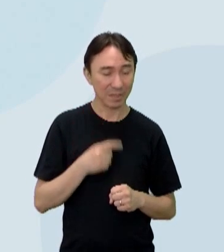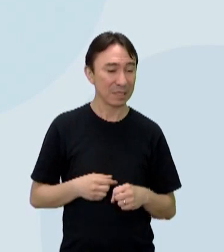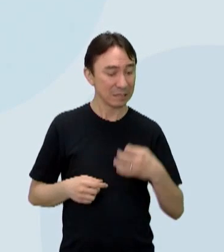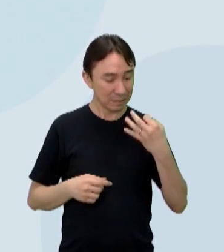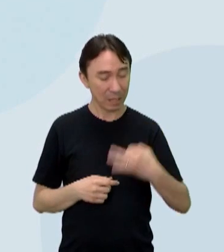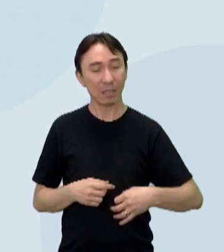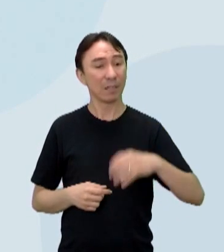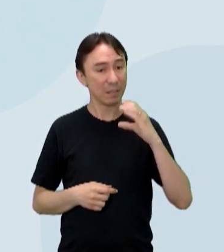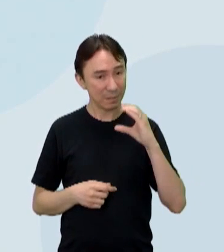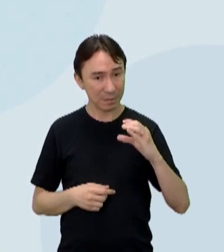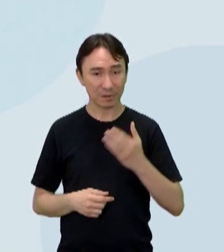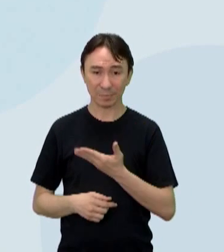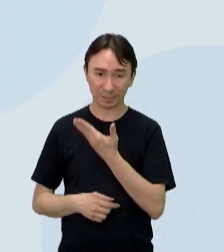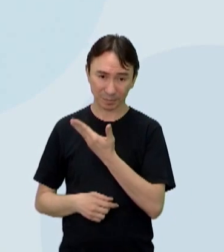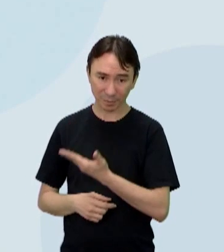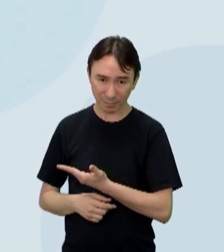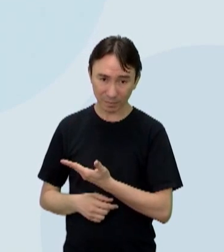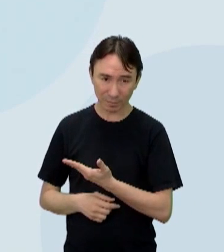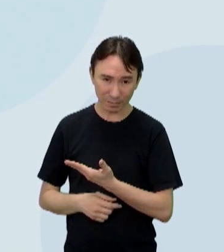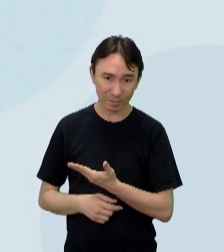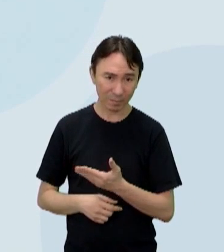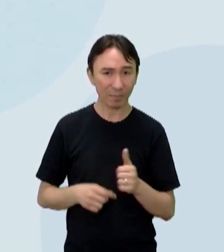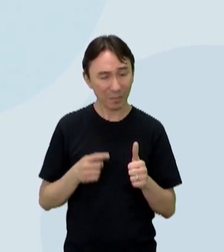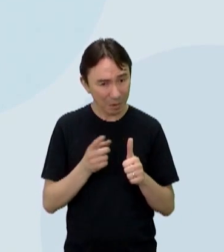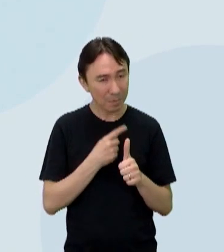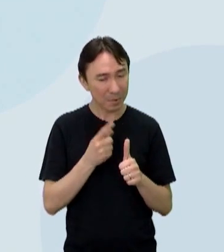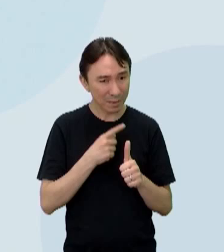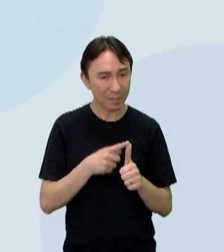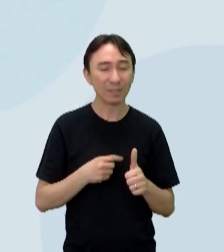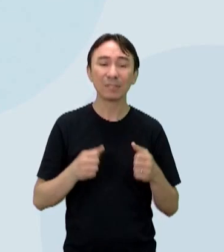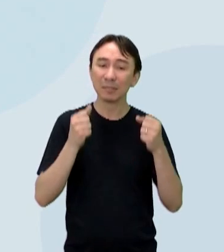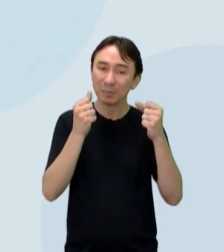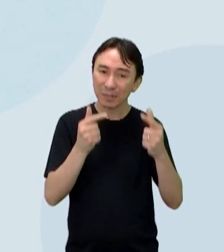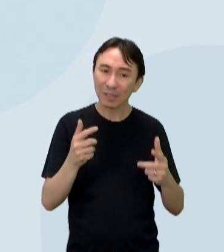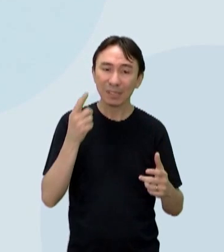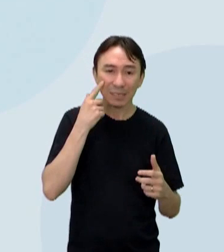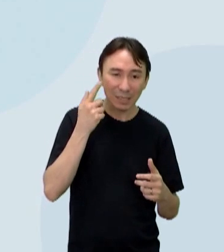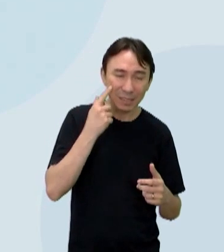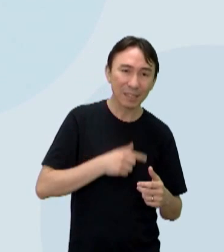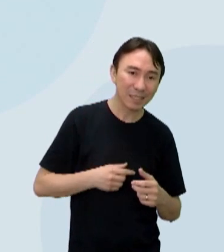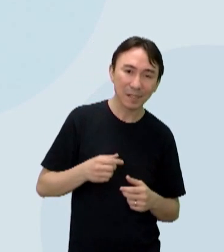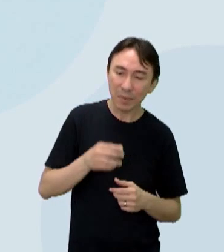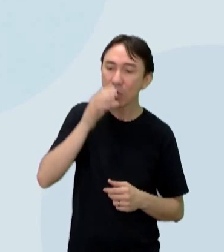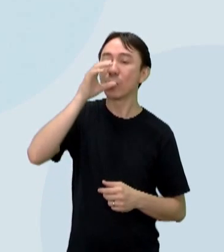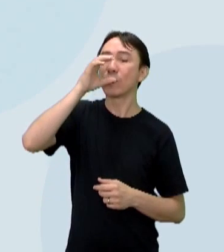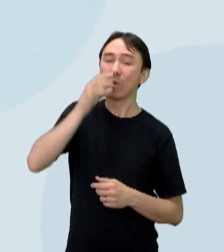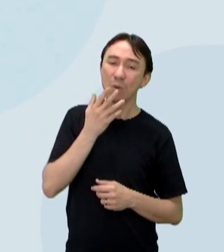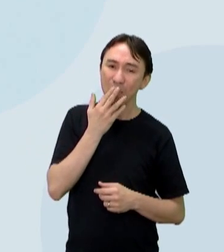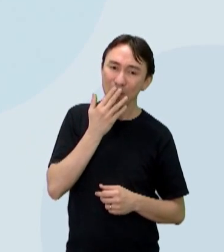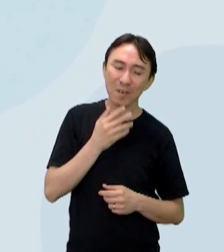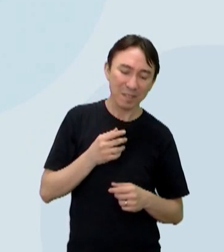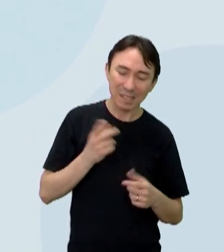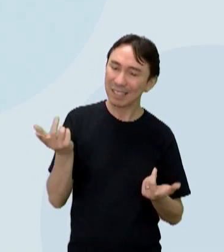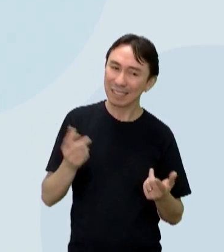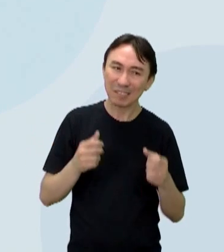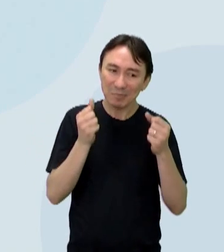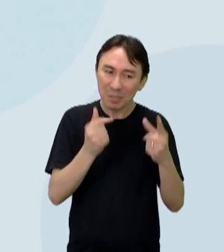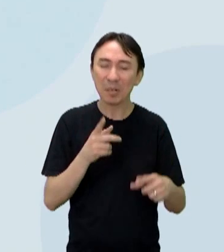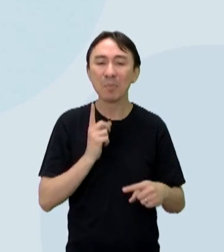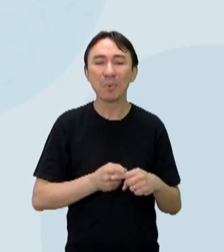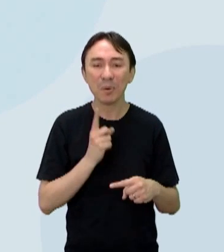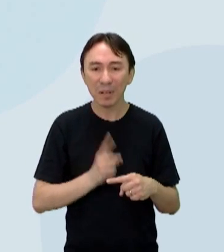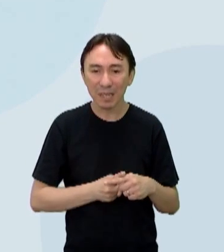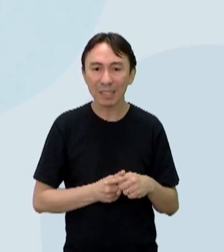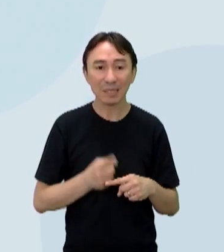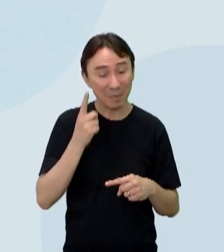correta? Então, em um primeiro momento, o texto indica a função do isotônico e por quem ele foi consagrado. Porém, no decorrer